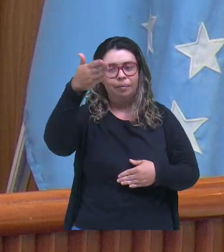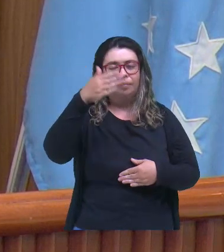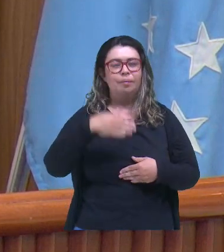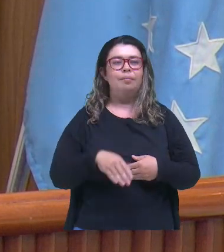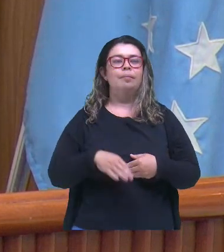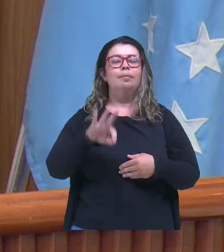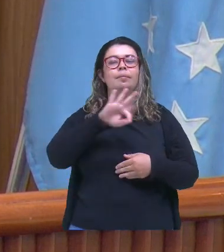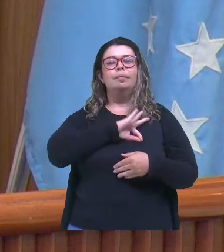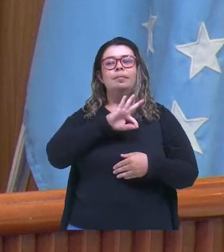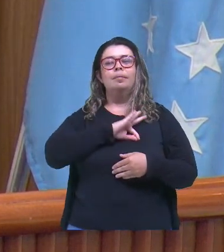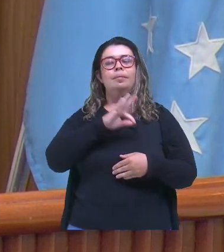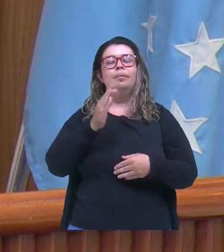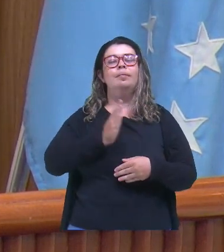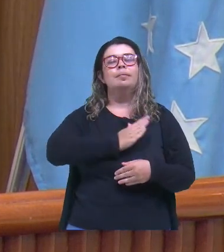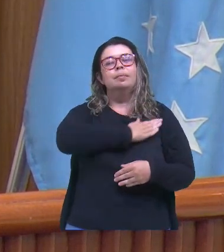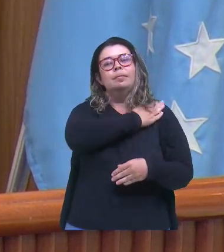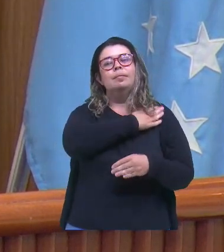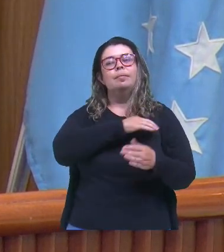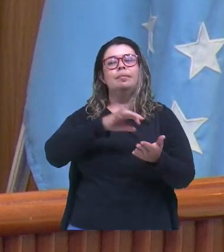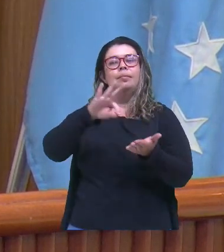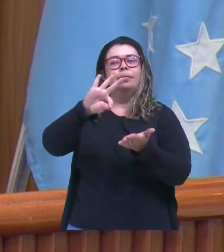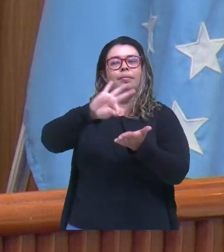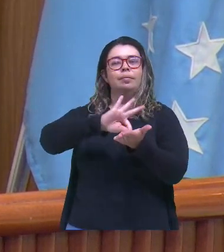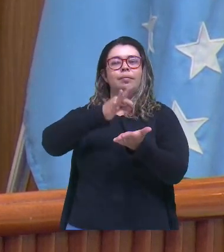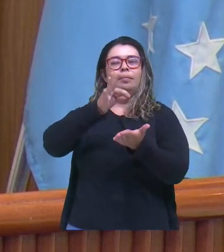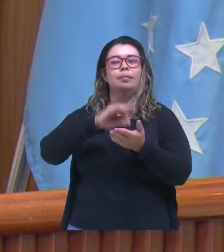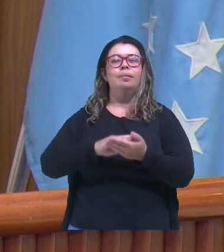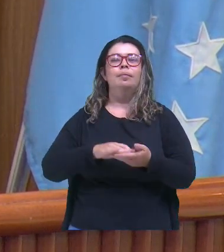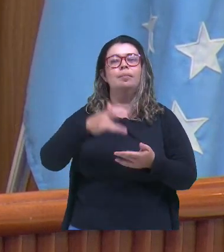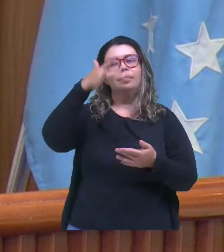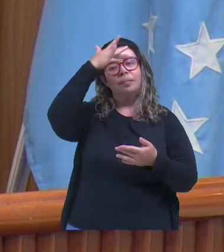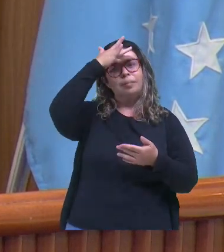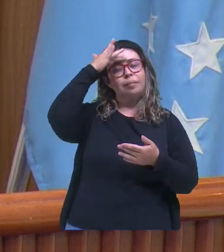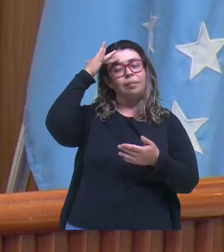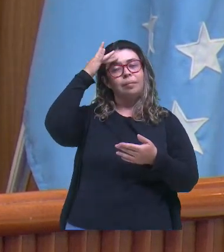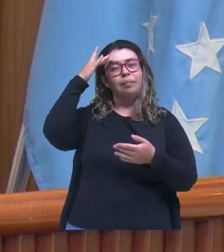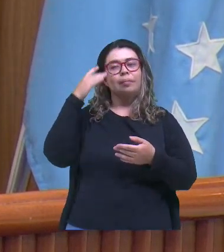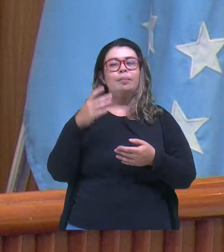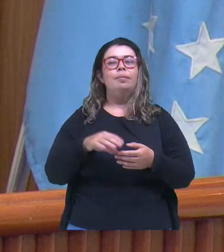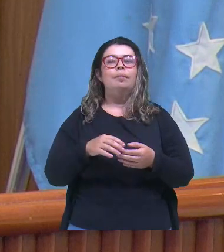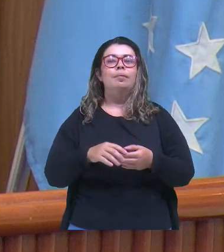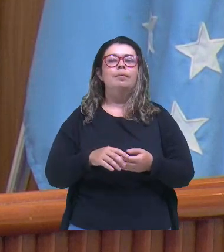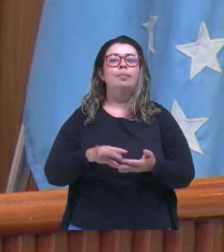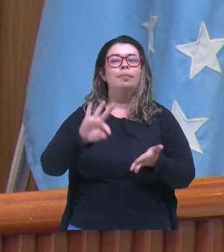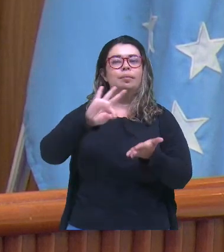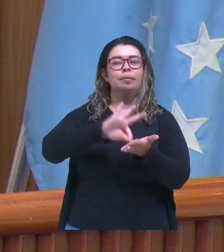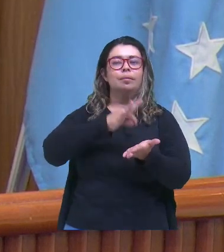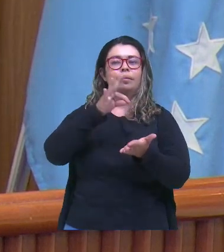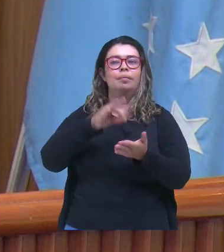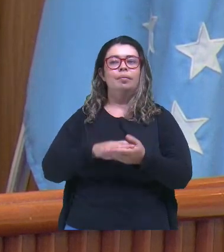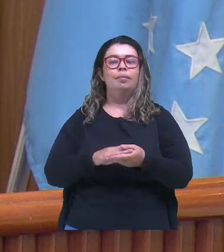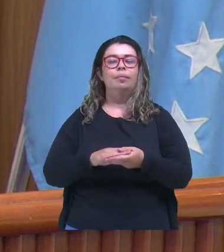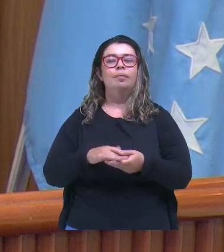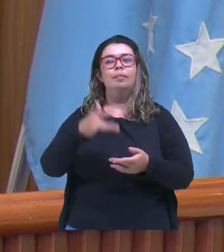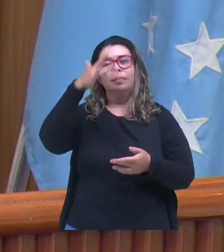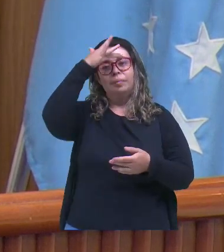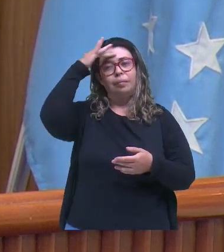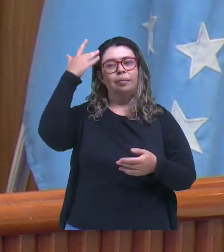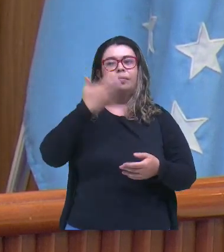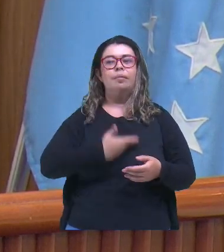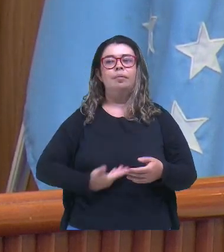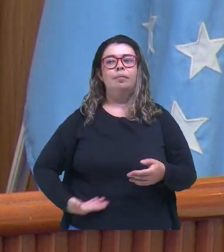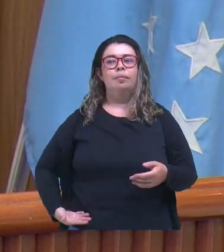civis, autoridades, personalidades civis e entidades públicas ou